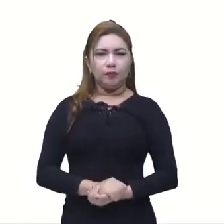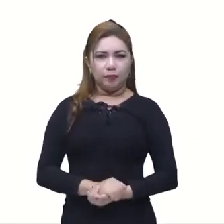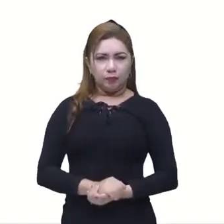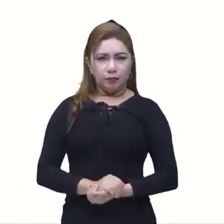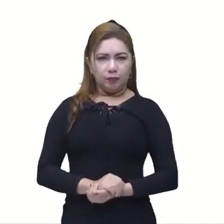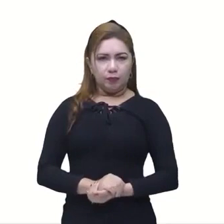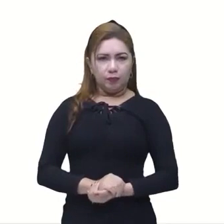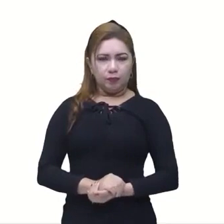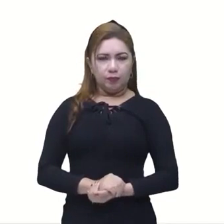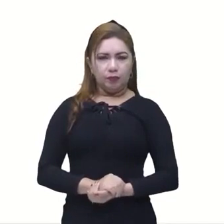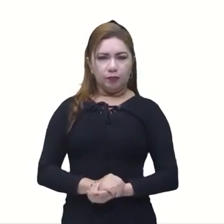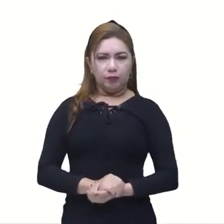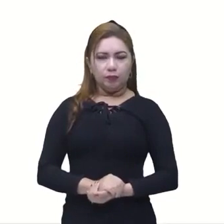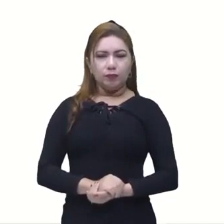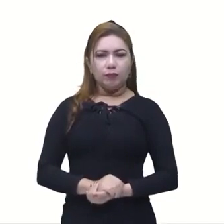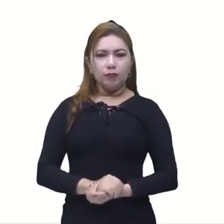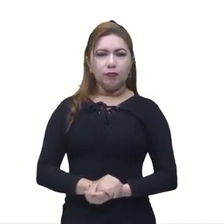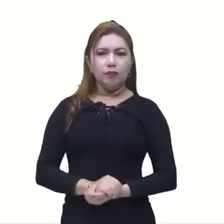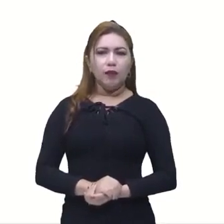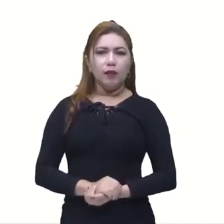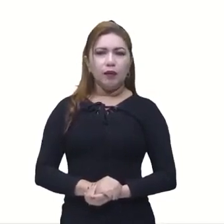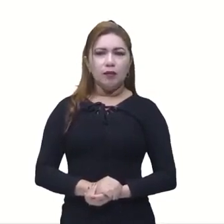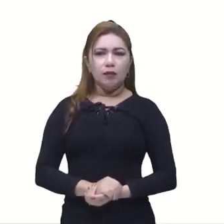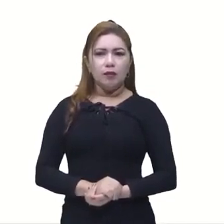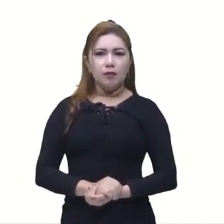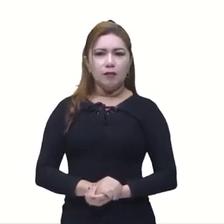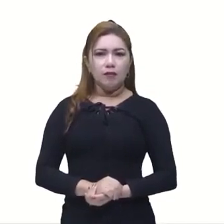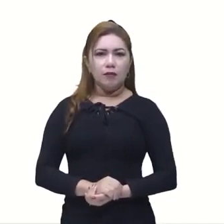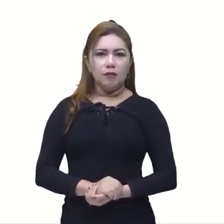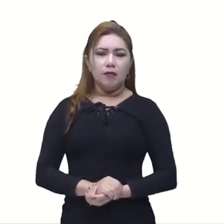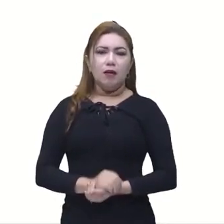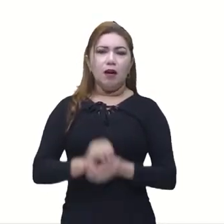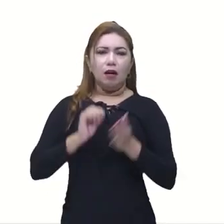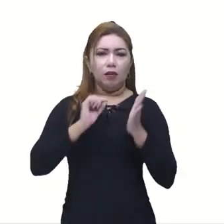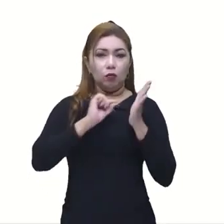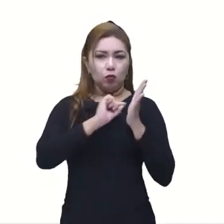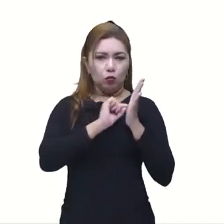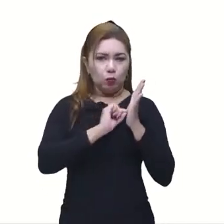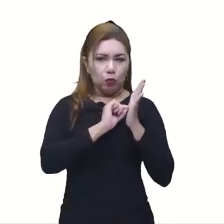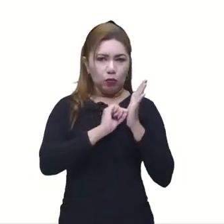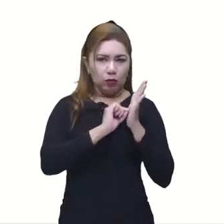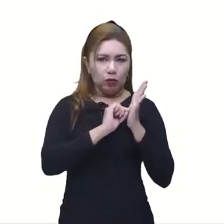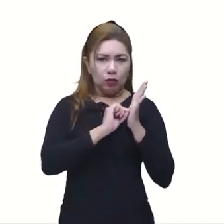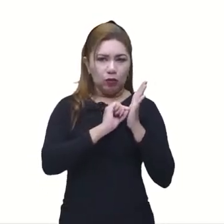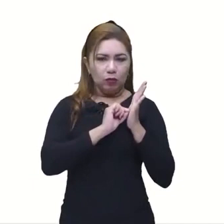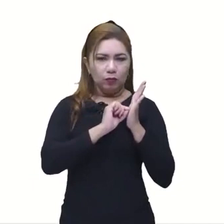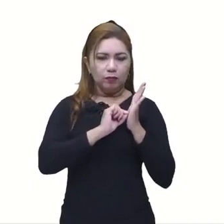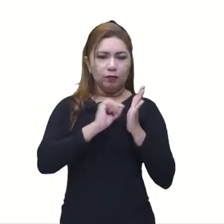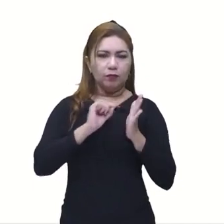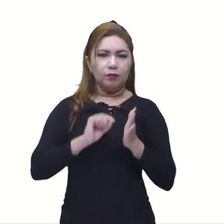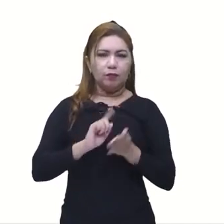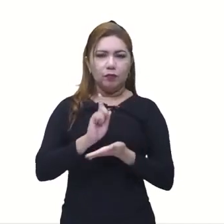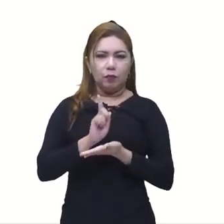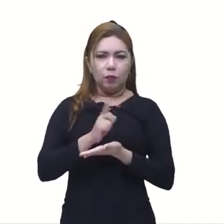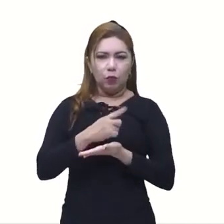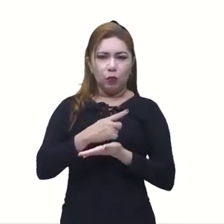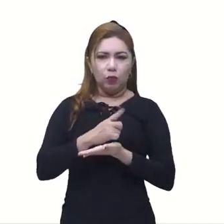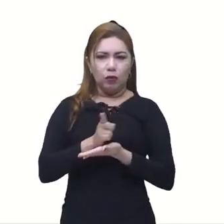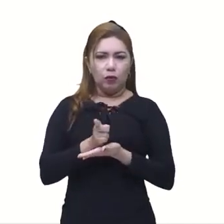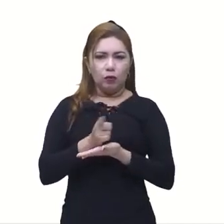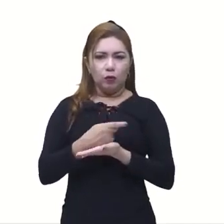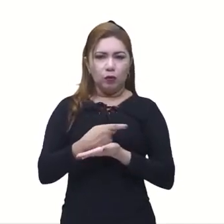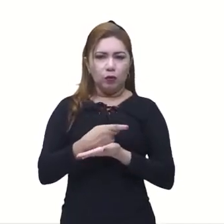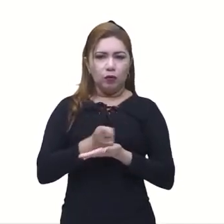11. Então, aqui no meio ficarão os nossos ponteiros, correto? Muito bem. O primeiro